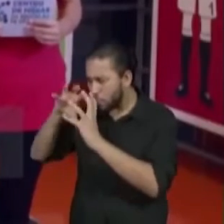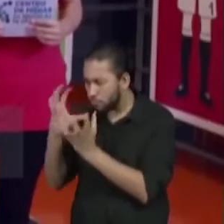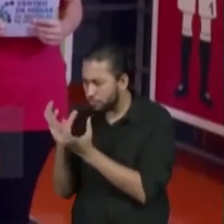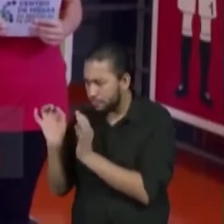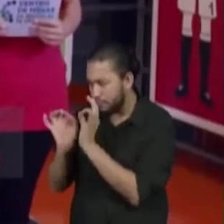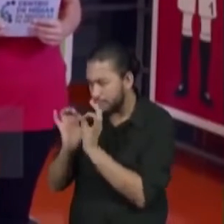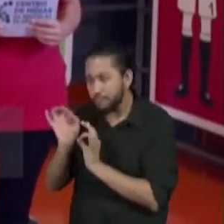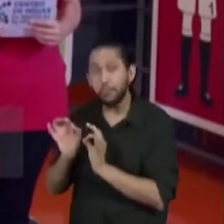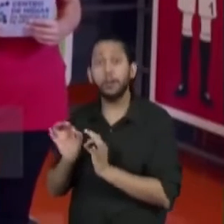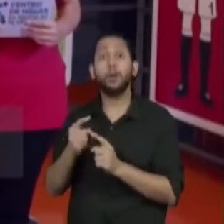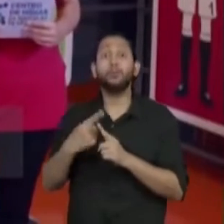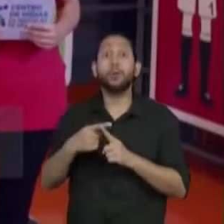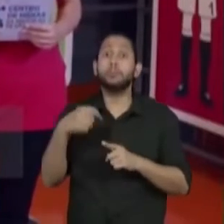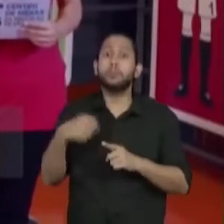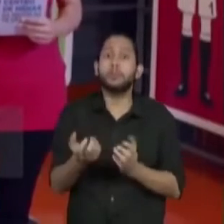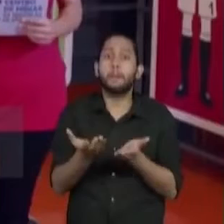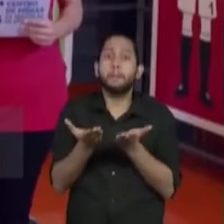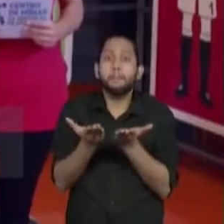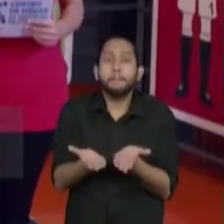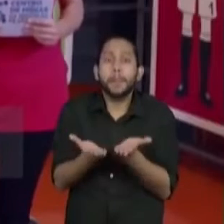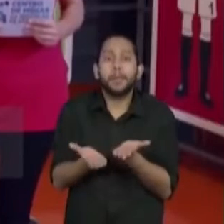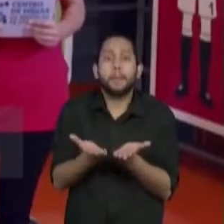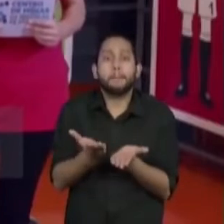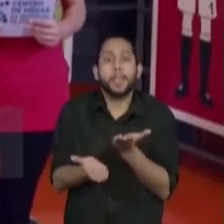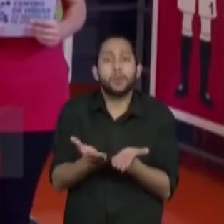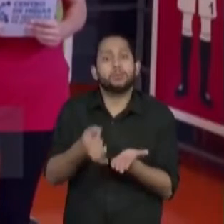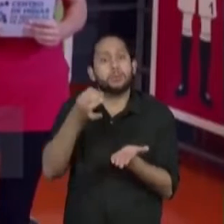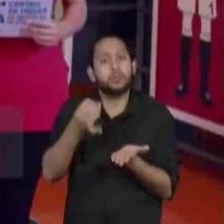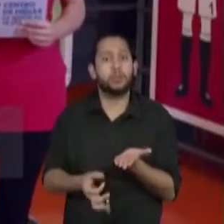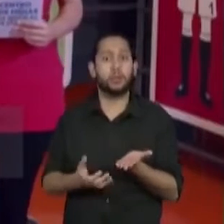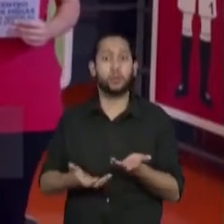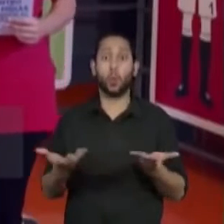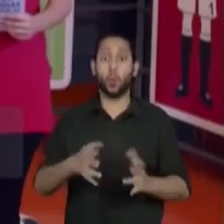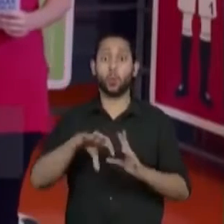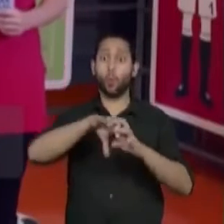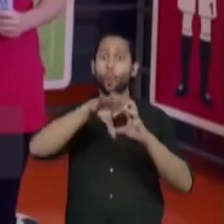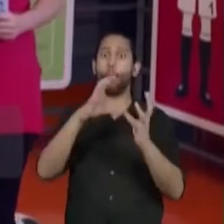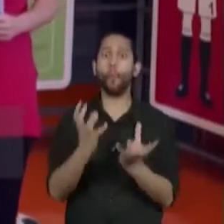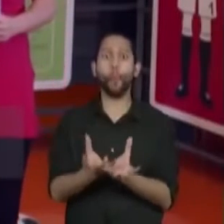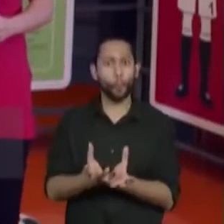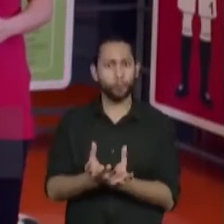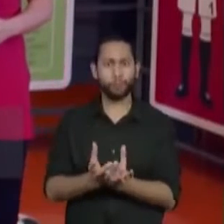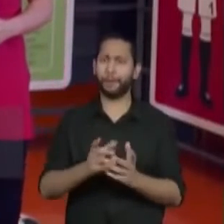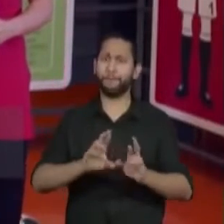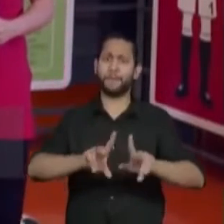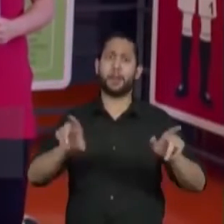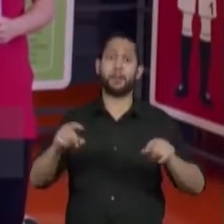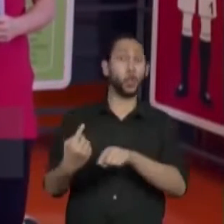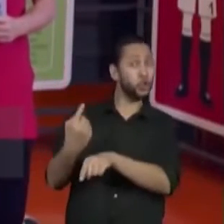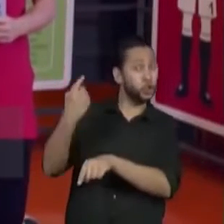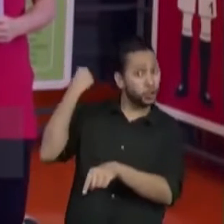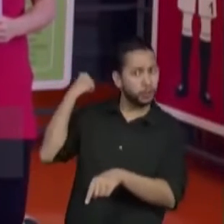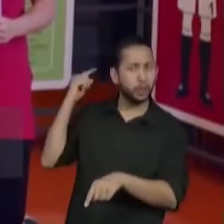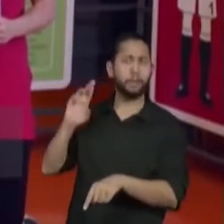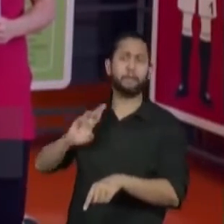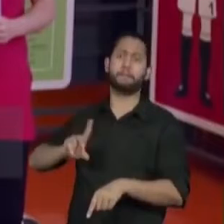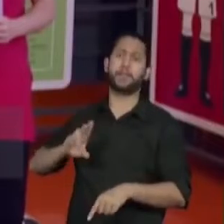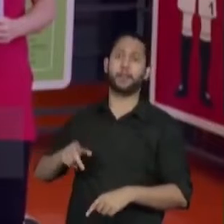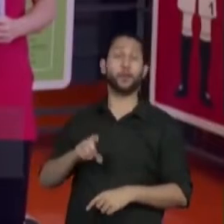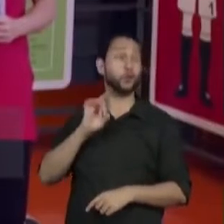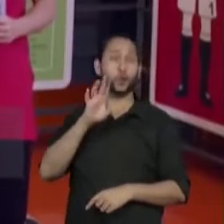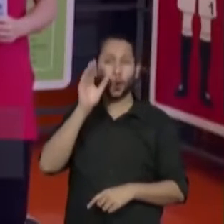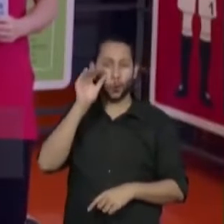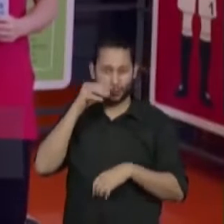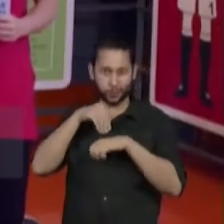para a questão de peso. Então as bolas de hoje são muito diferentes das bolas de antigamente. Como curiosidade,